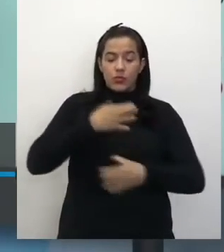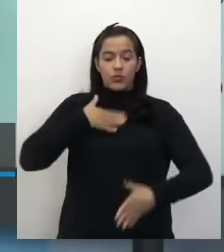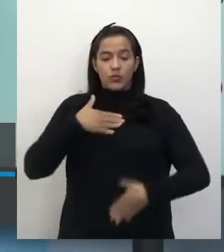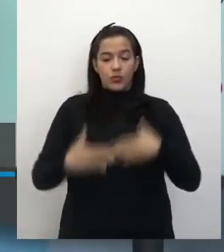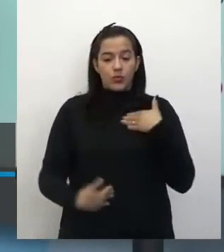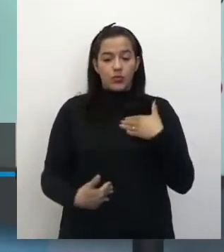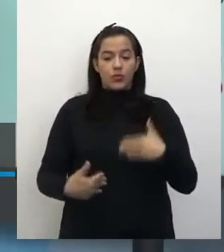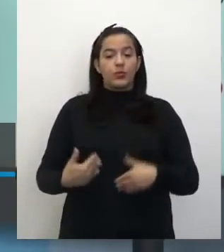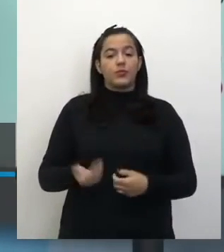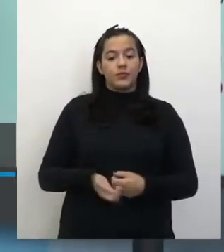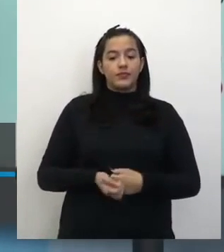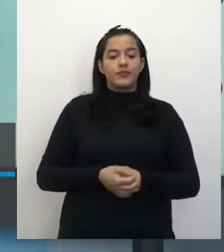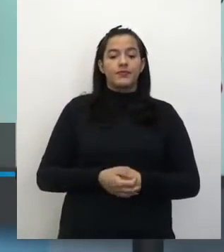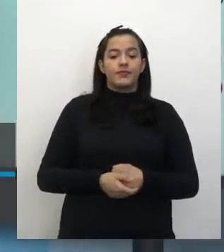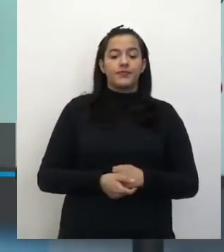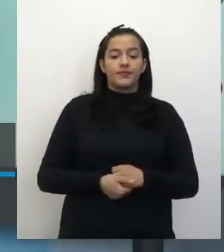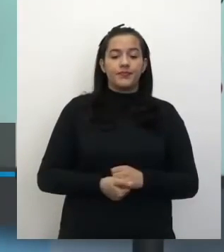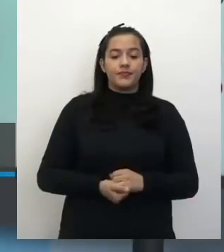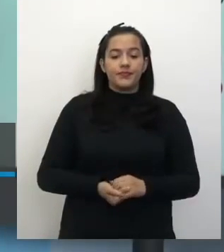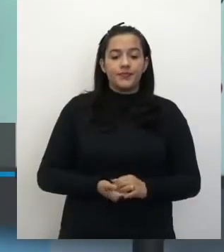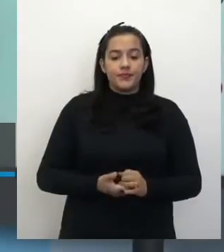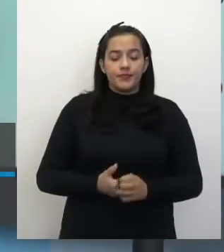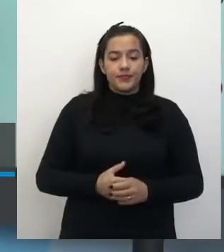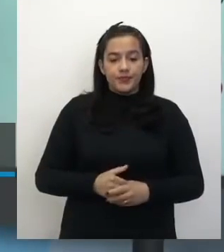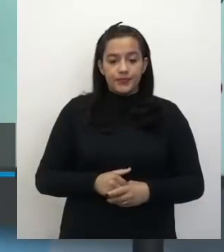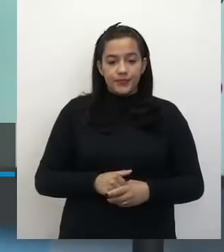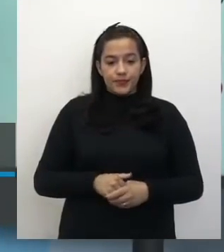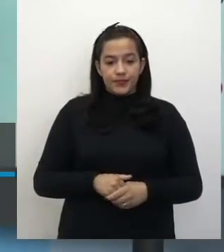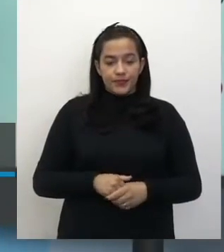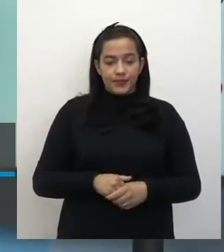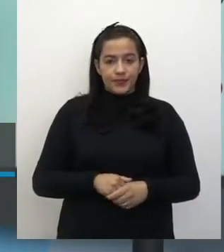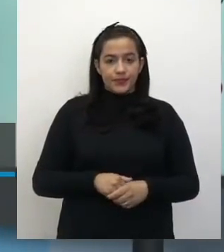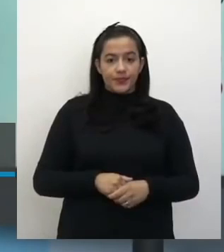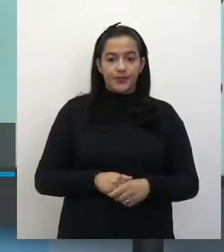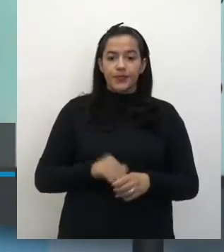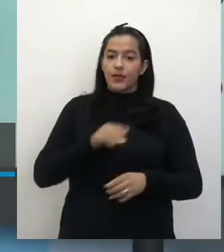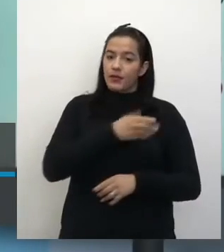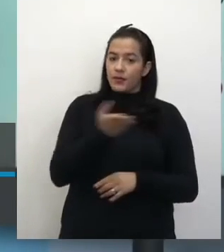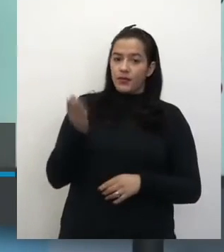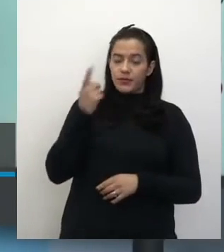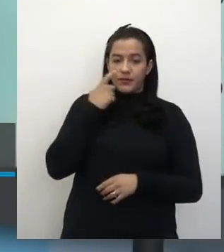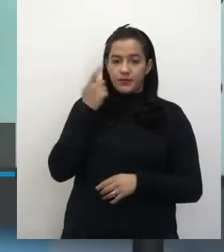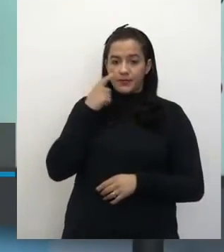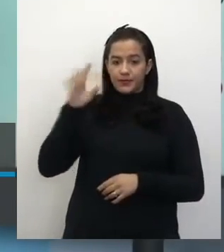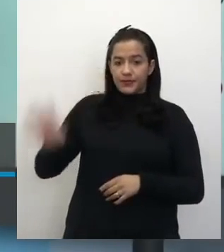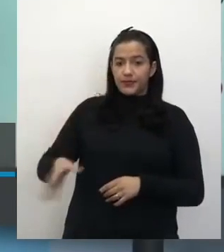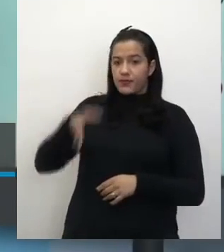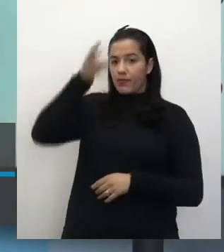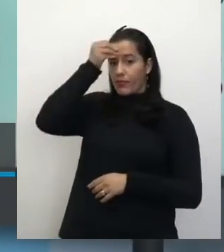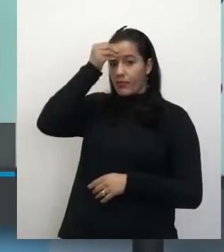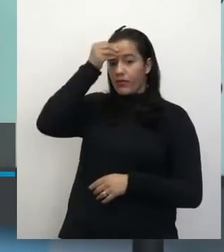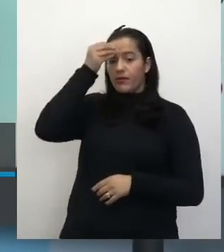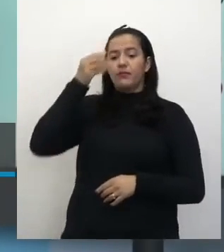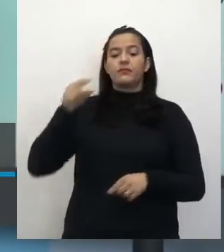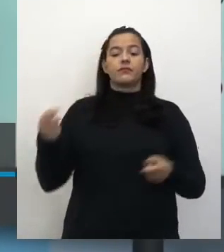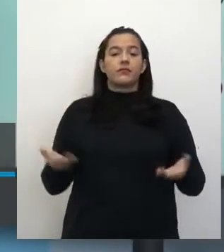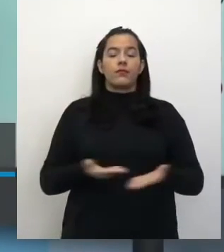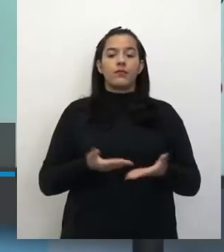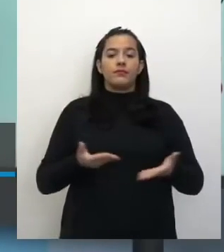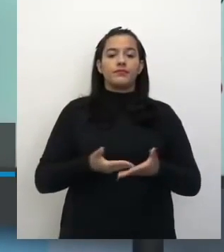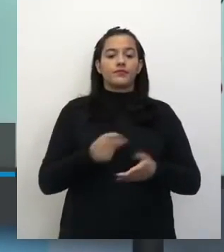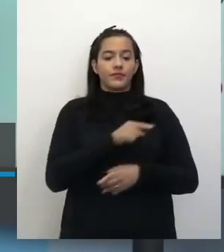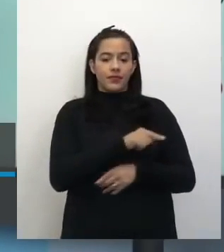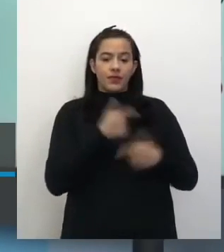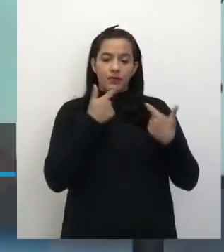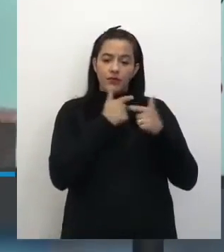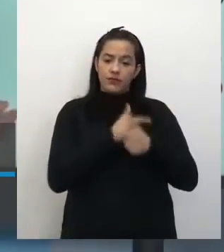isso? Isso Foi o aí. que foi falado, né? Na aula. Muito bem. Gente, e aí, para você decorar, né? Lembra da decoreba, né? Ele ri, mas é